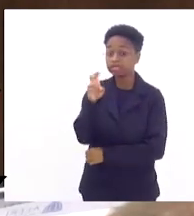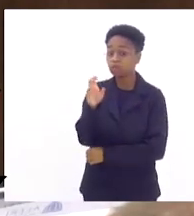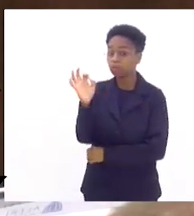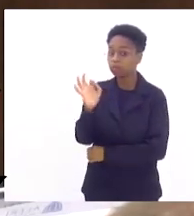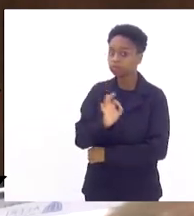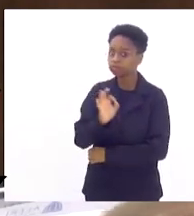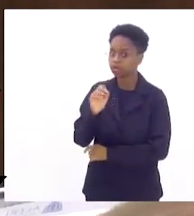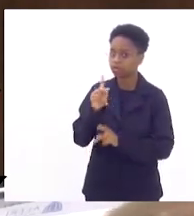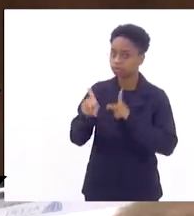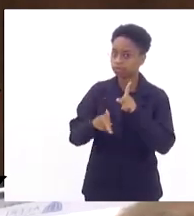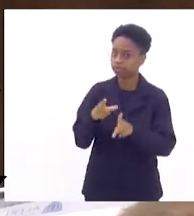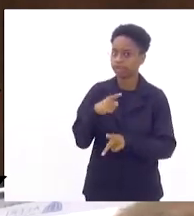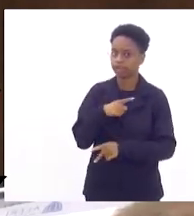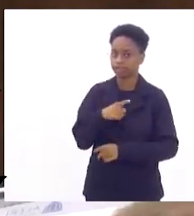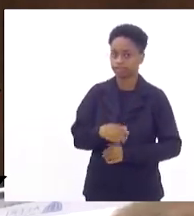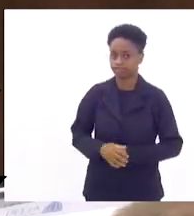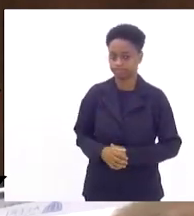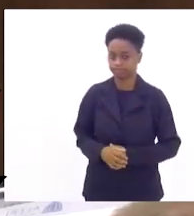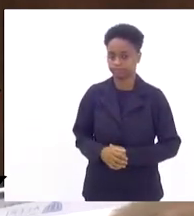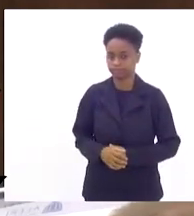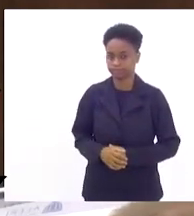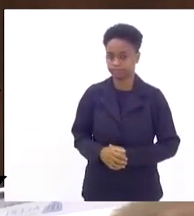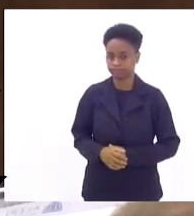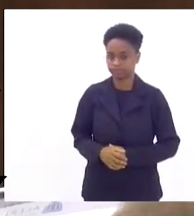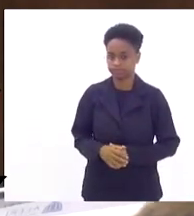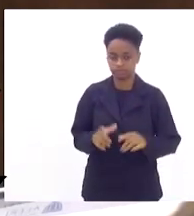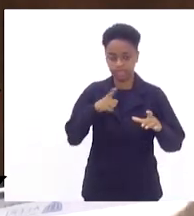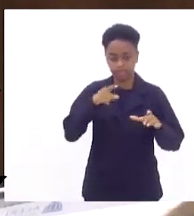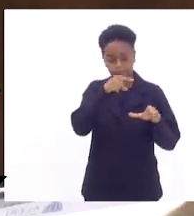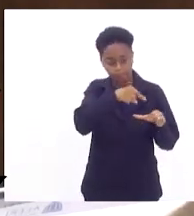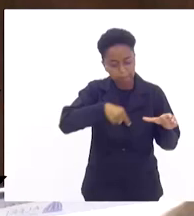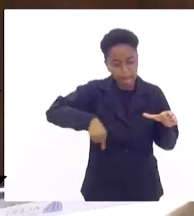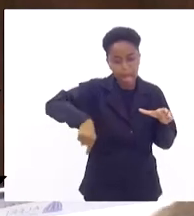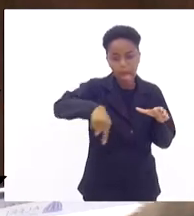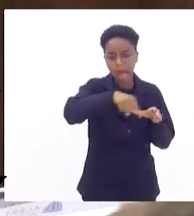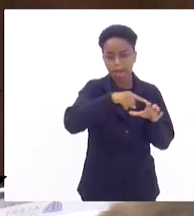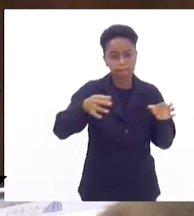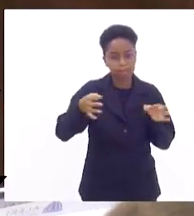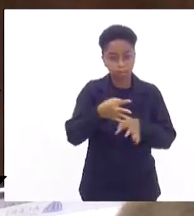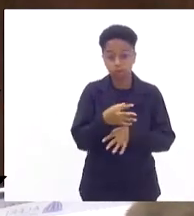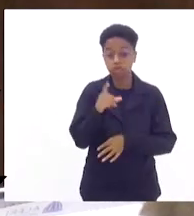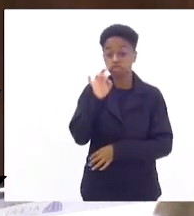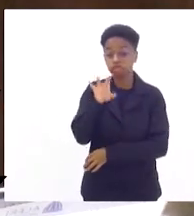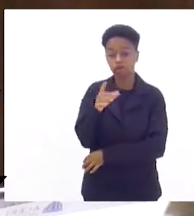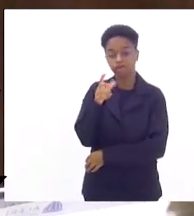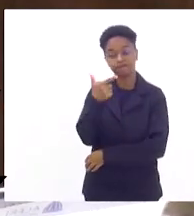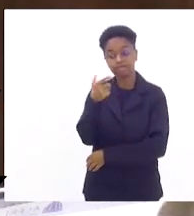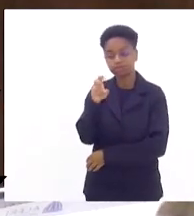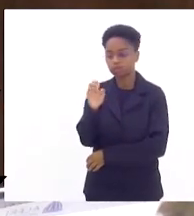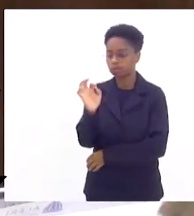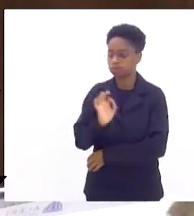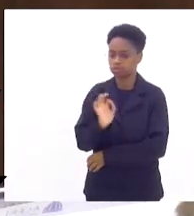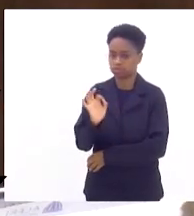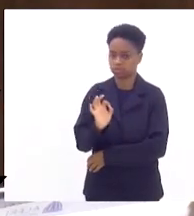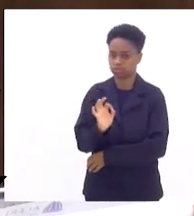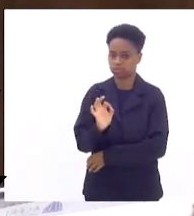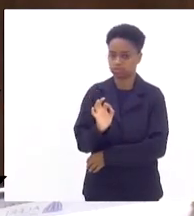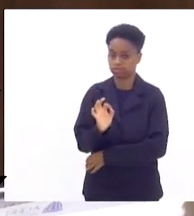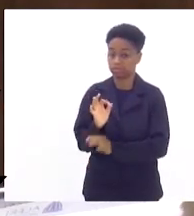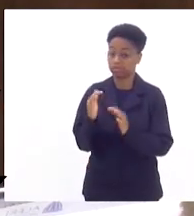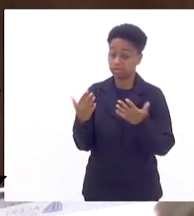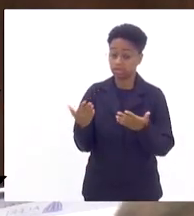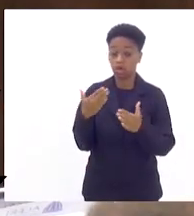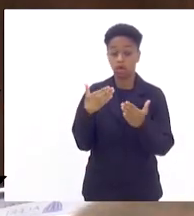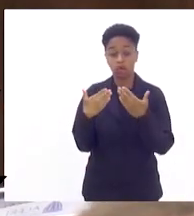da população tem acesso a esse ciclo completo. E a